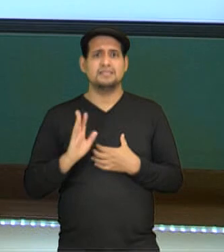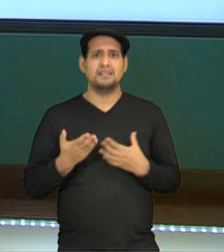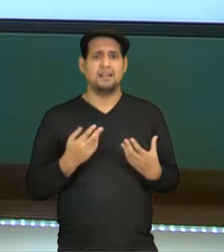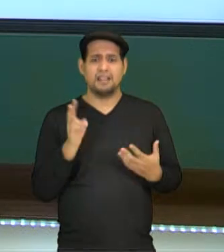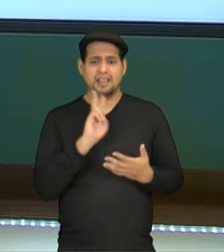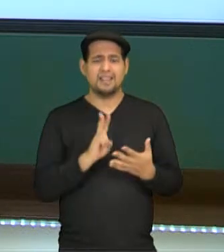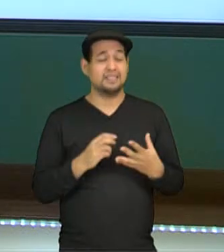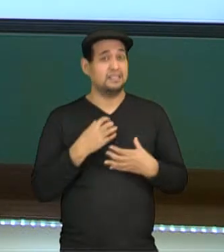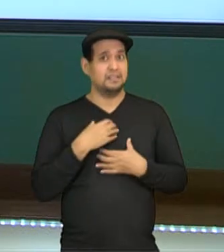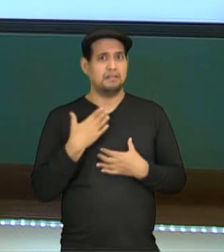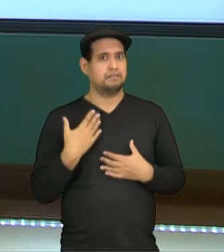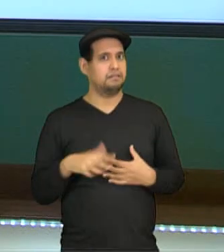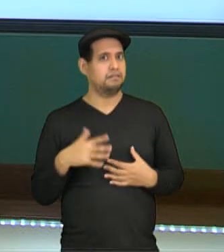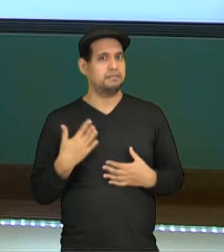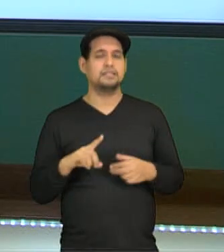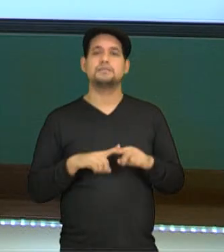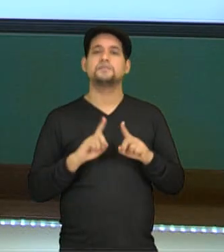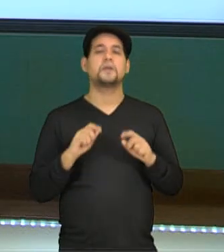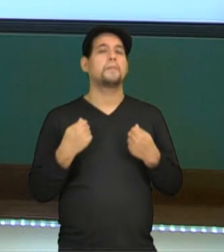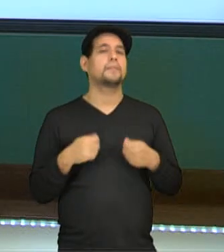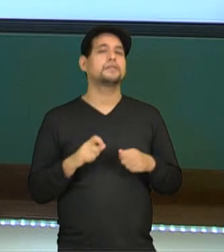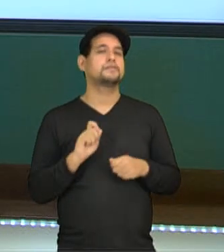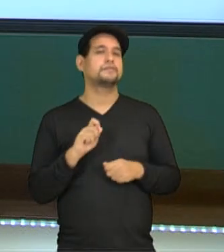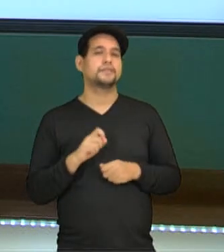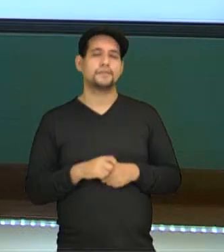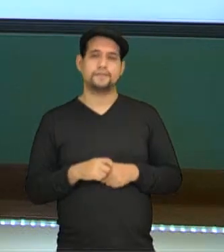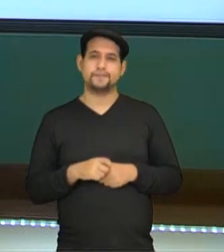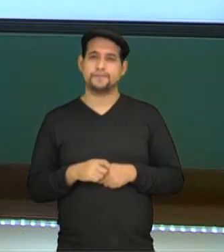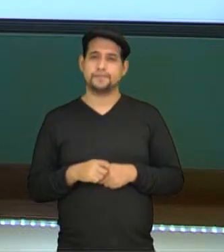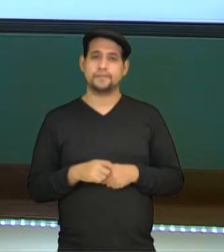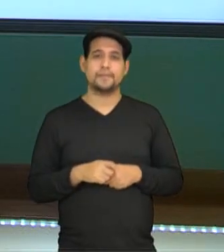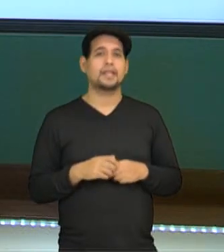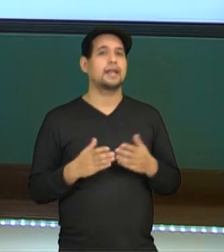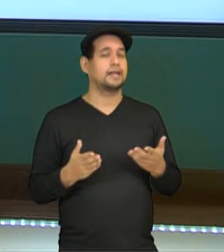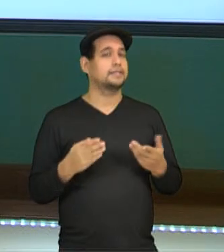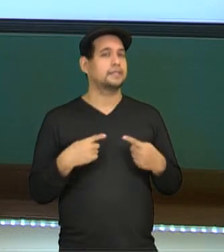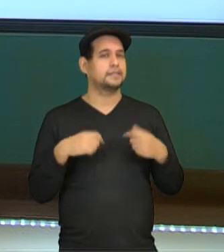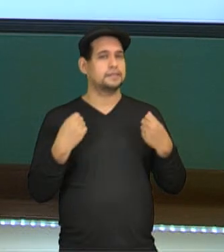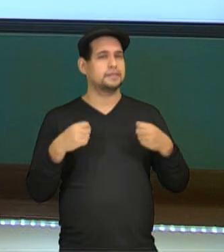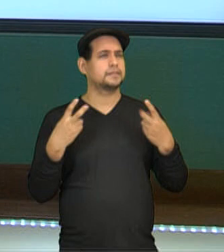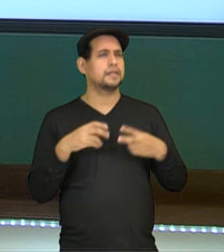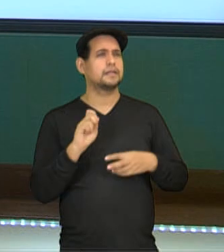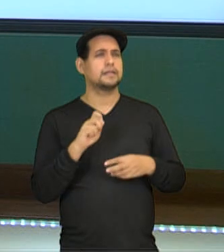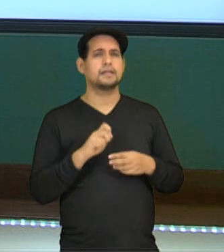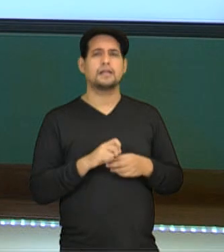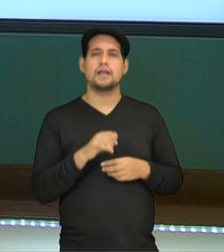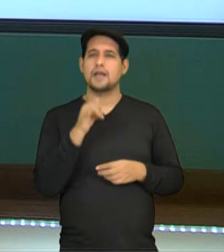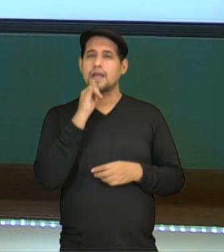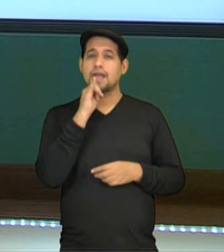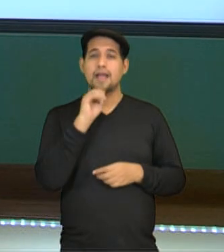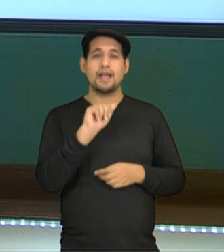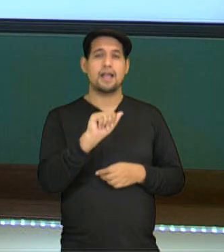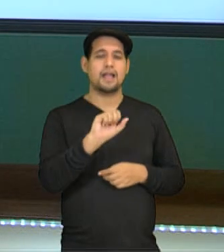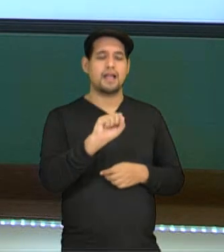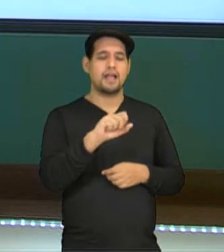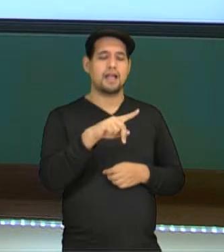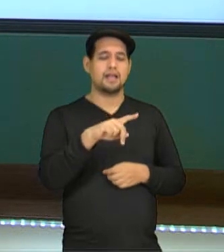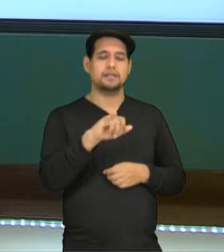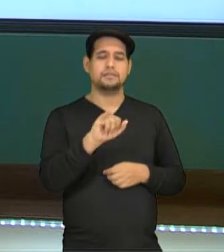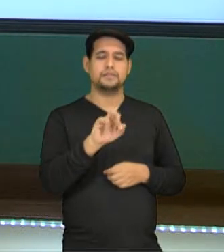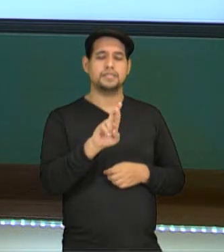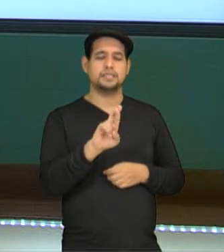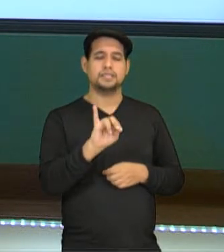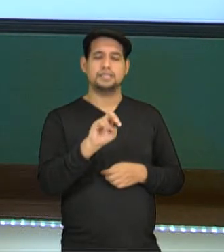professor. Nesse momento, recomenda-se, aí é que entra. A história da aspirina. Aí é que